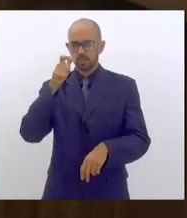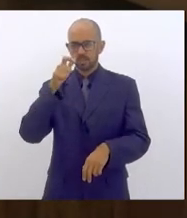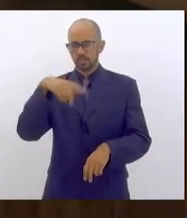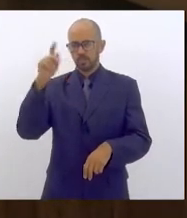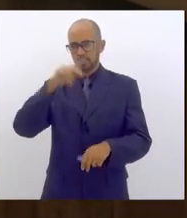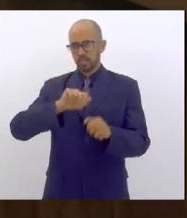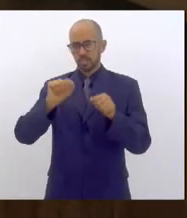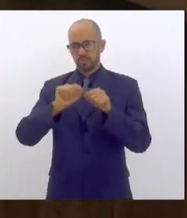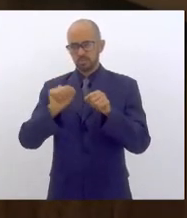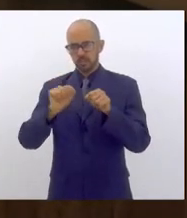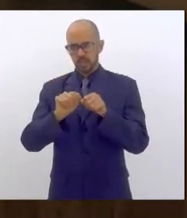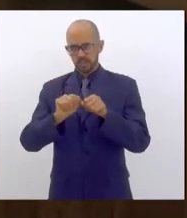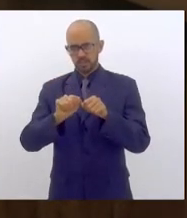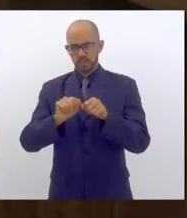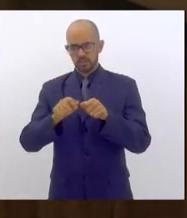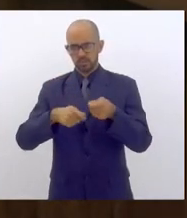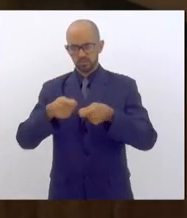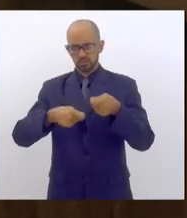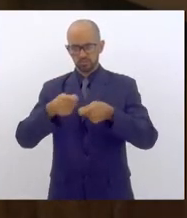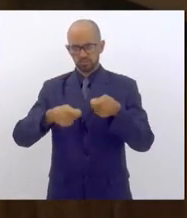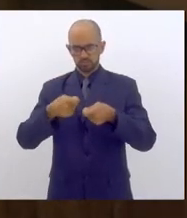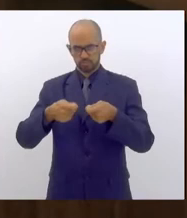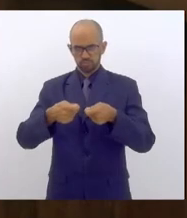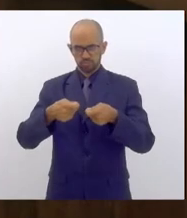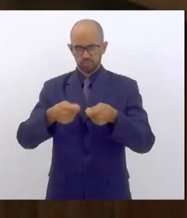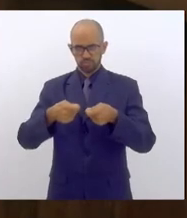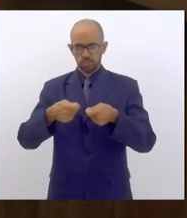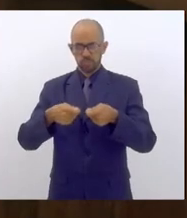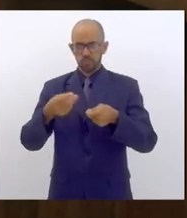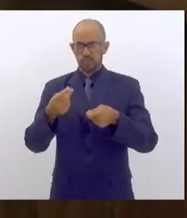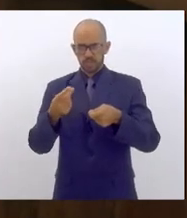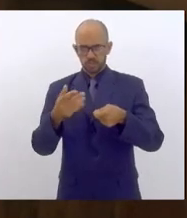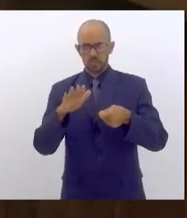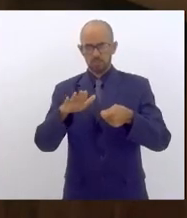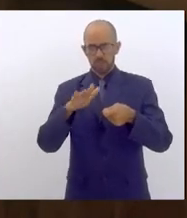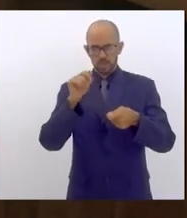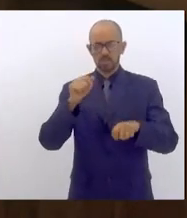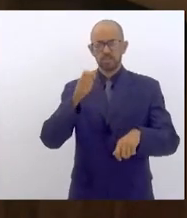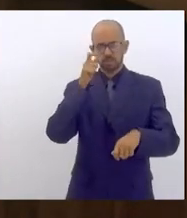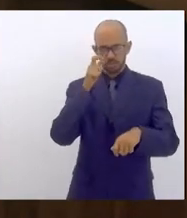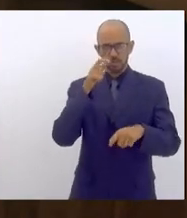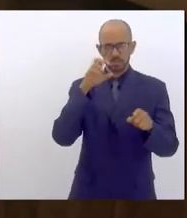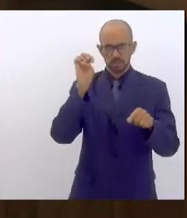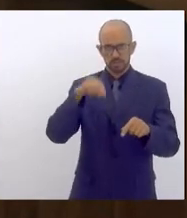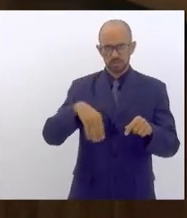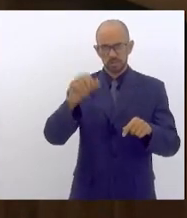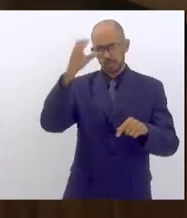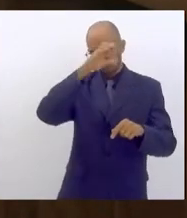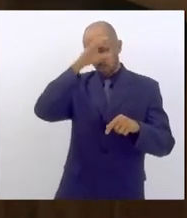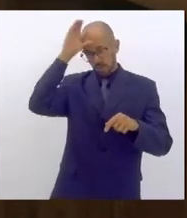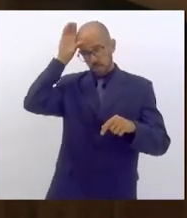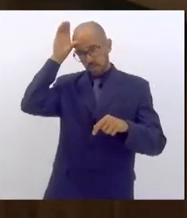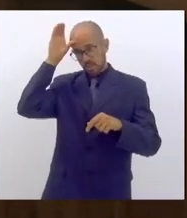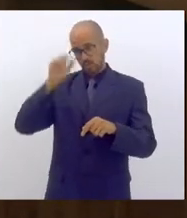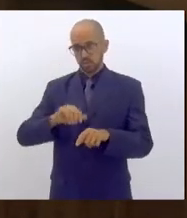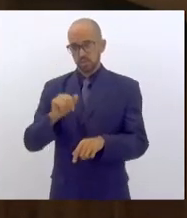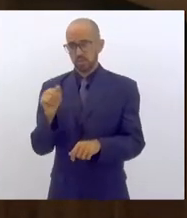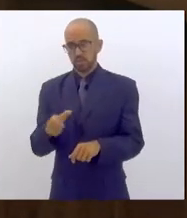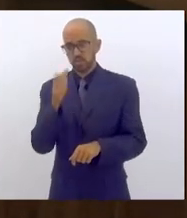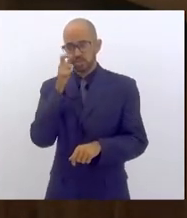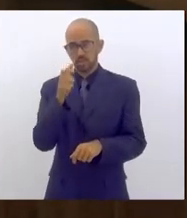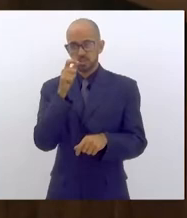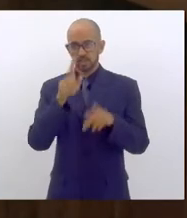fazem o domínio do mundo financeiro, mas com certeza interessa aos consumidores e interessa